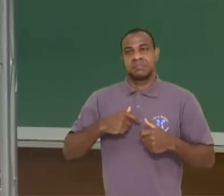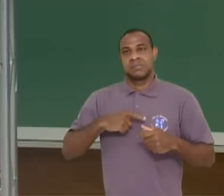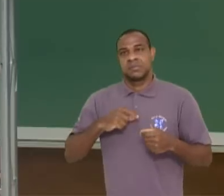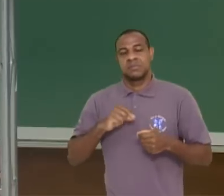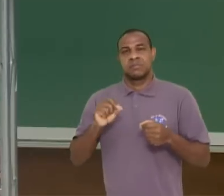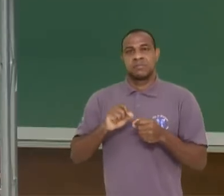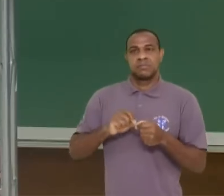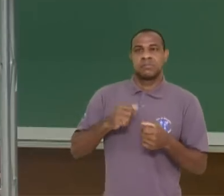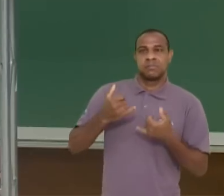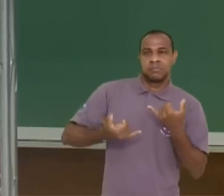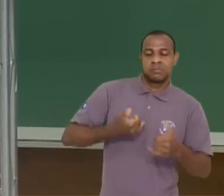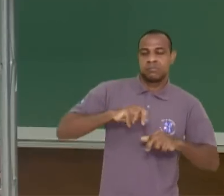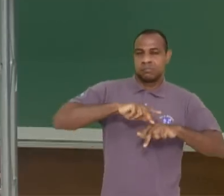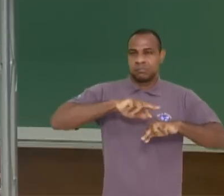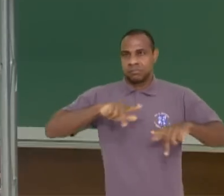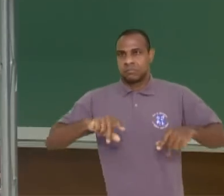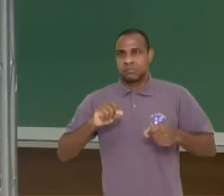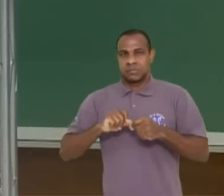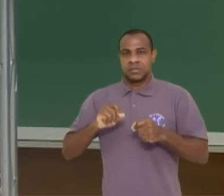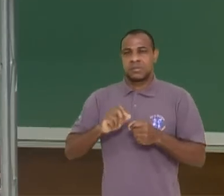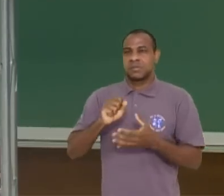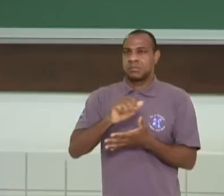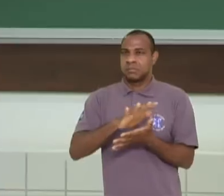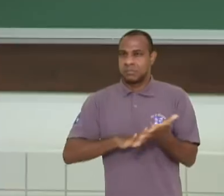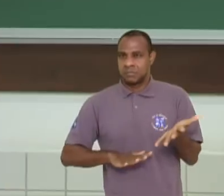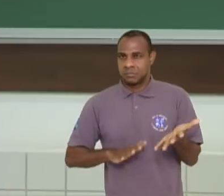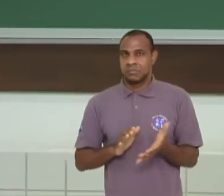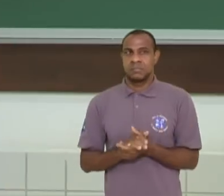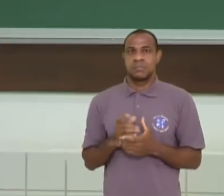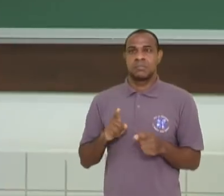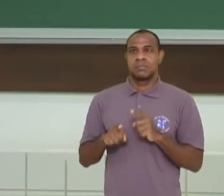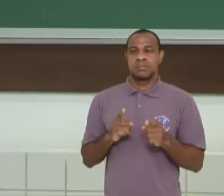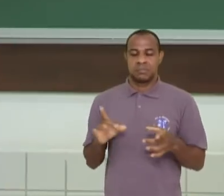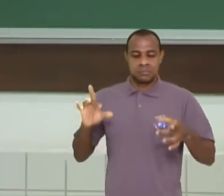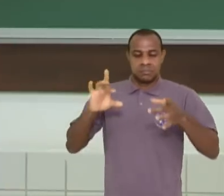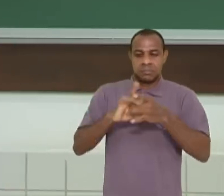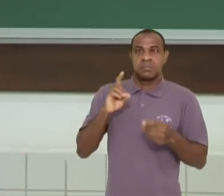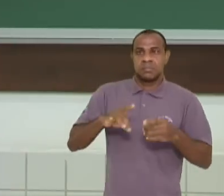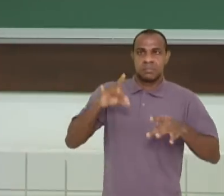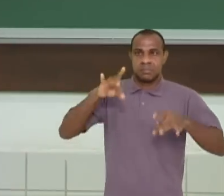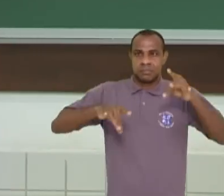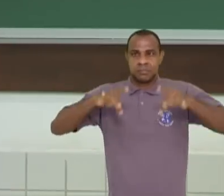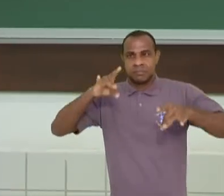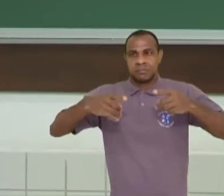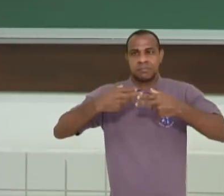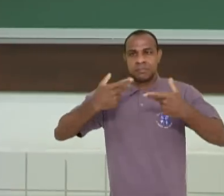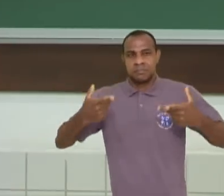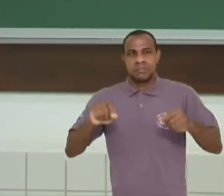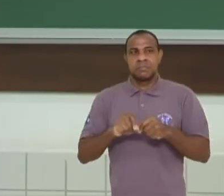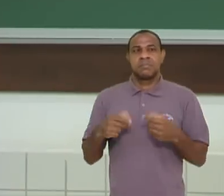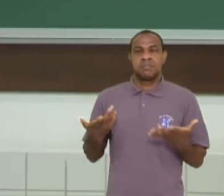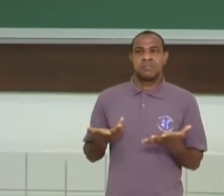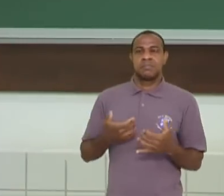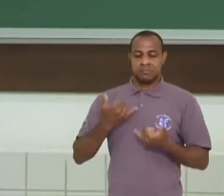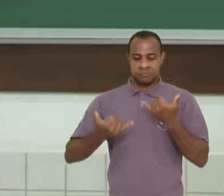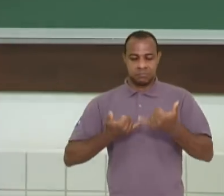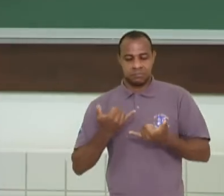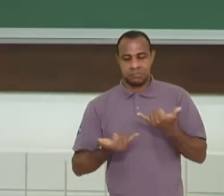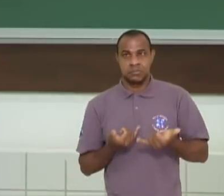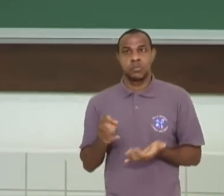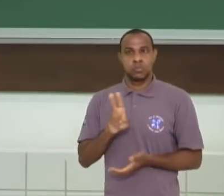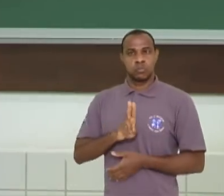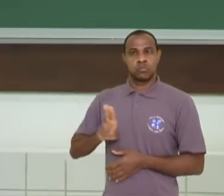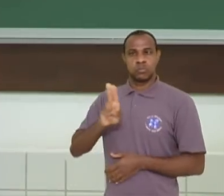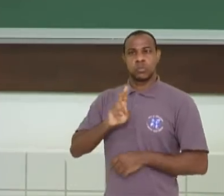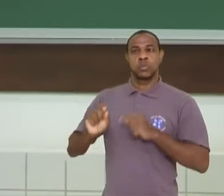improvisações, algo bastante relacionado ao cenário cinematográfico, né? Exercícios, jogos